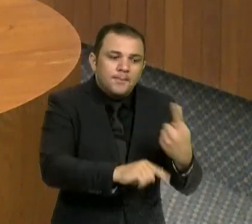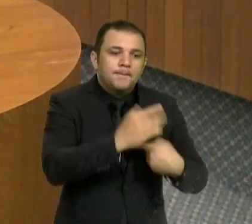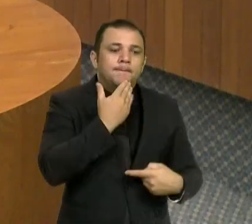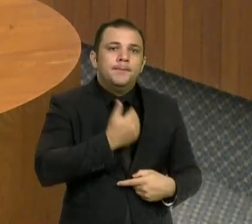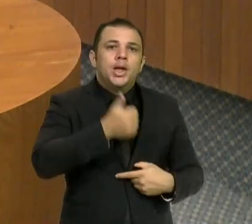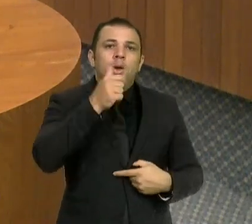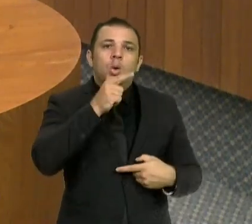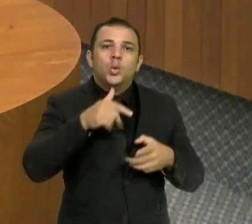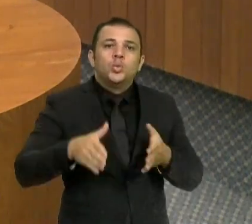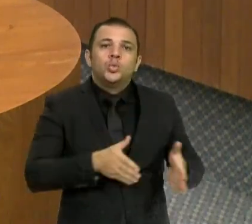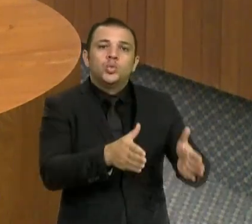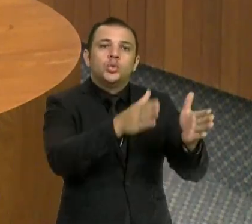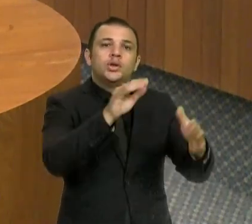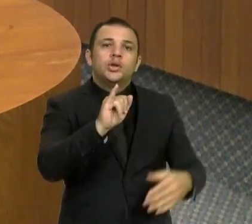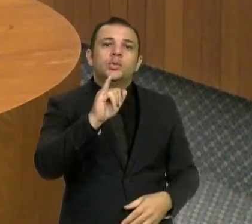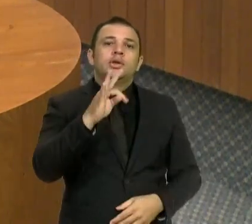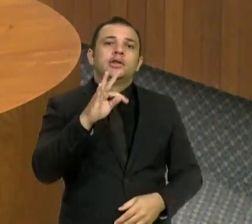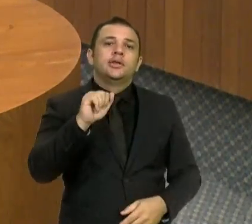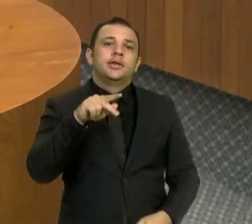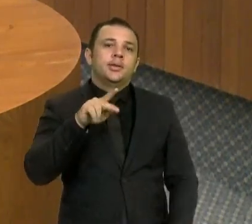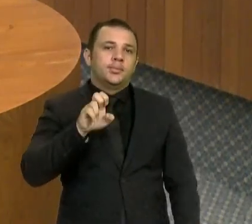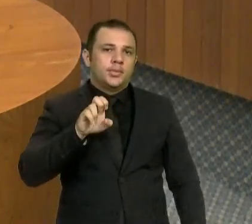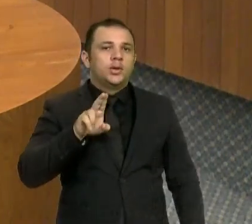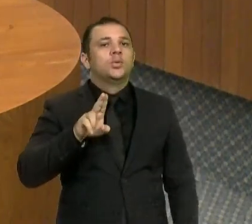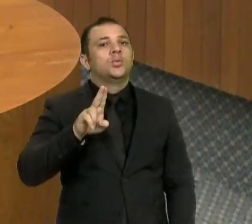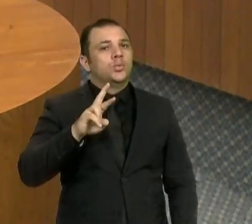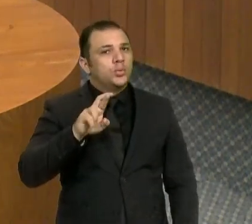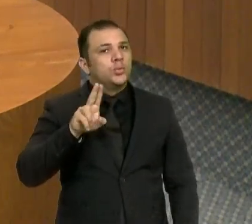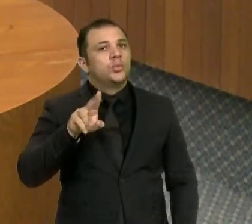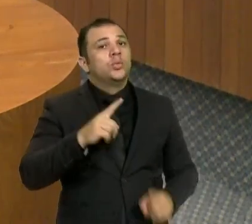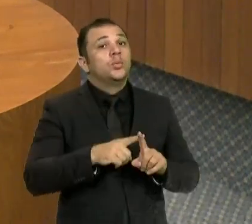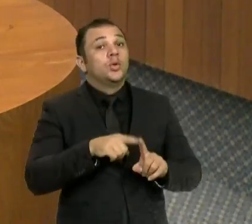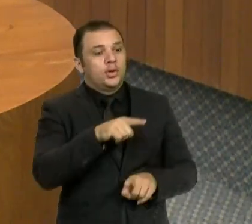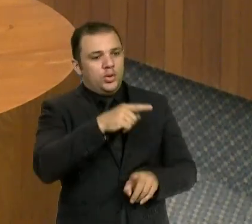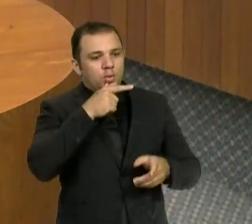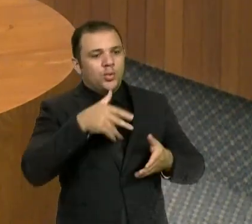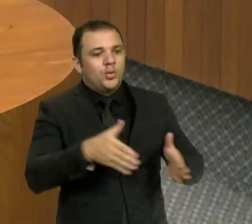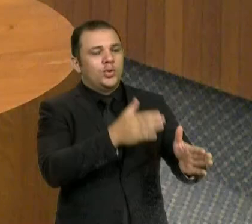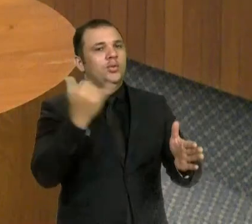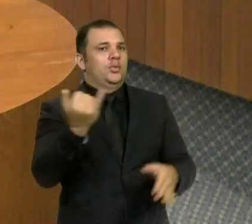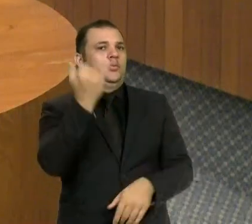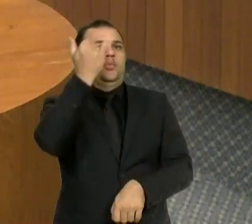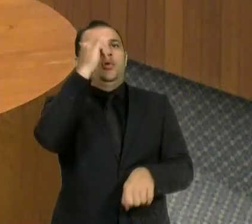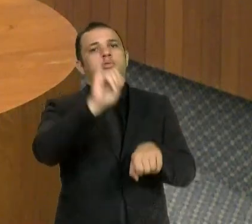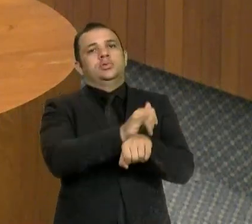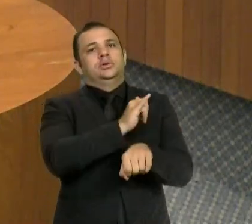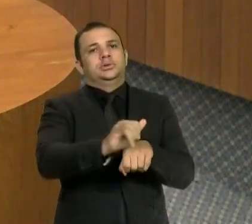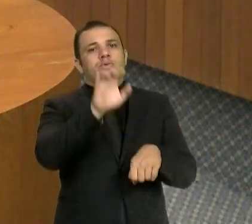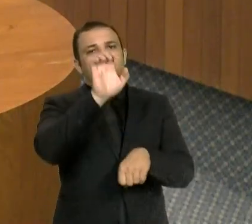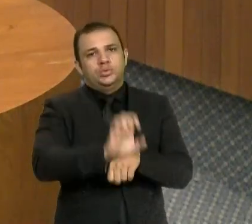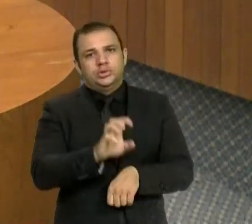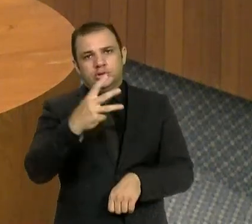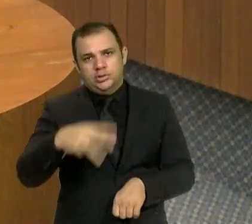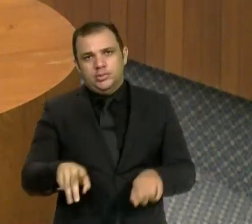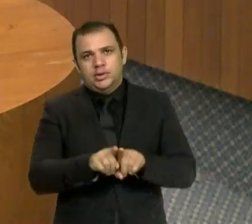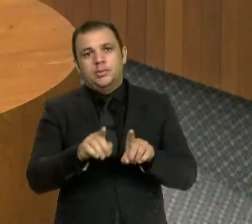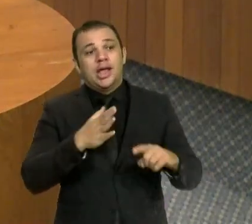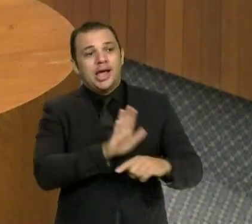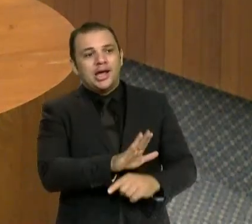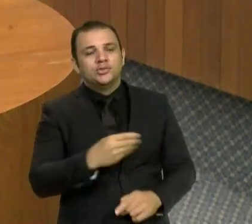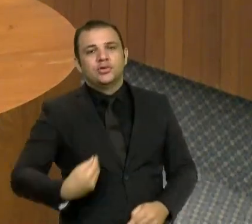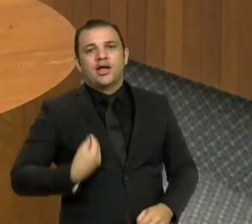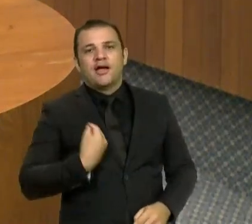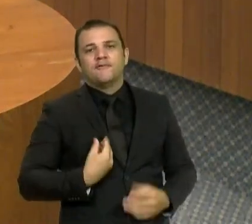Itapecuru, tendo em vista que é um rio estratégico para o estado, para a sobrevivência de milhares